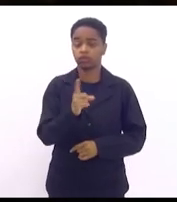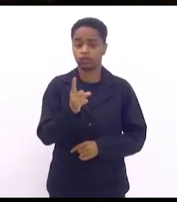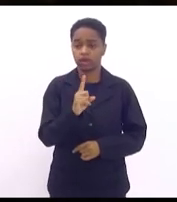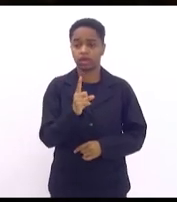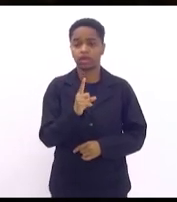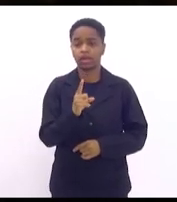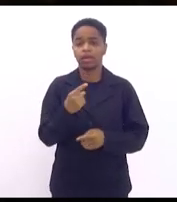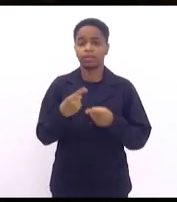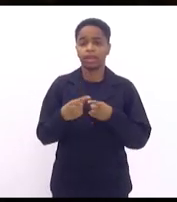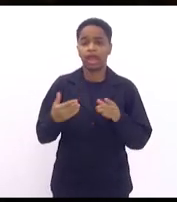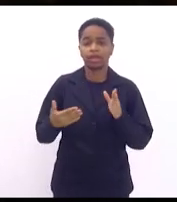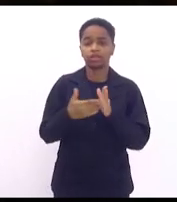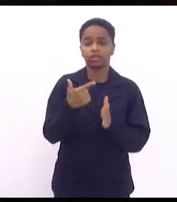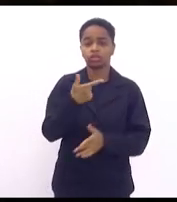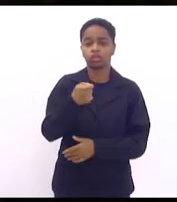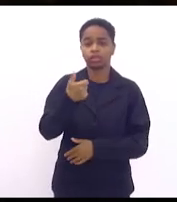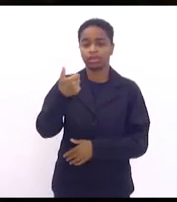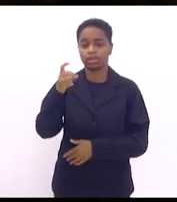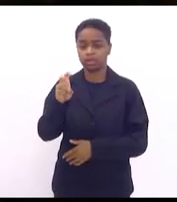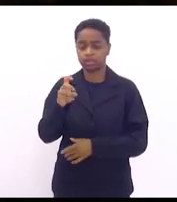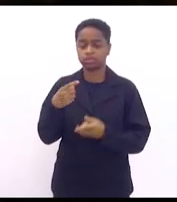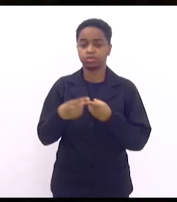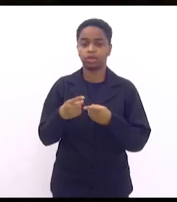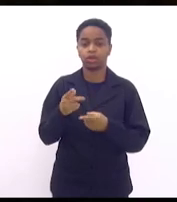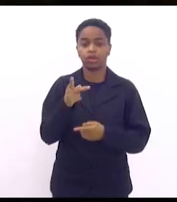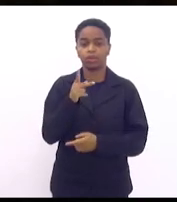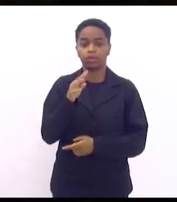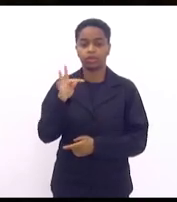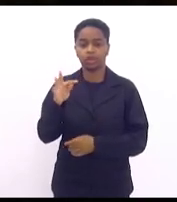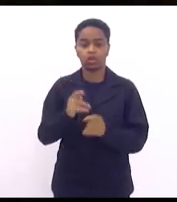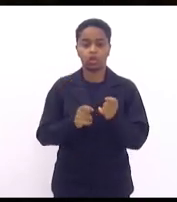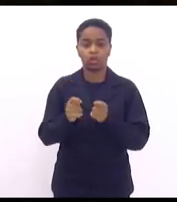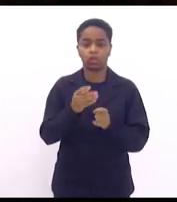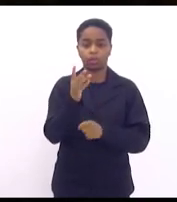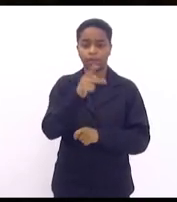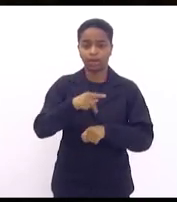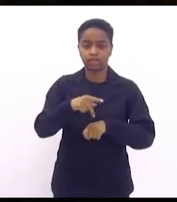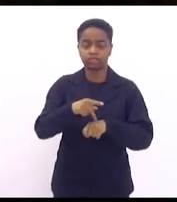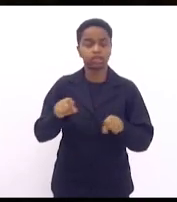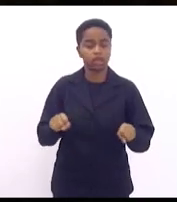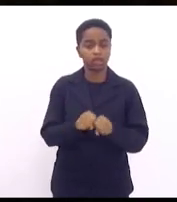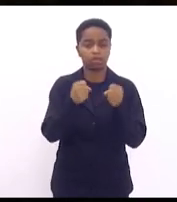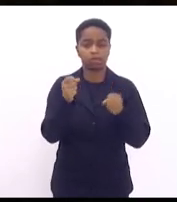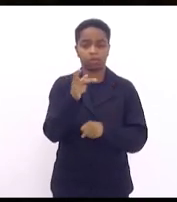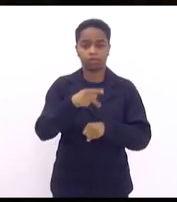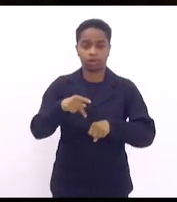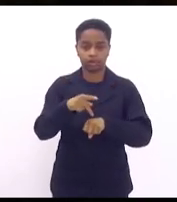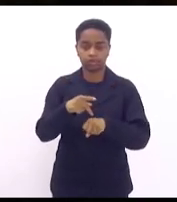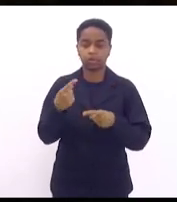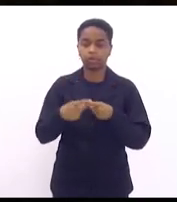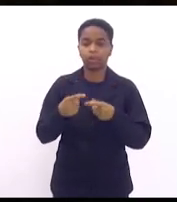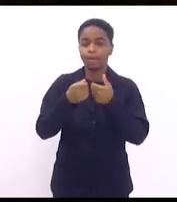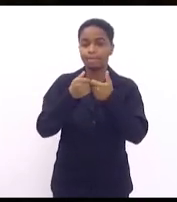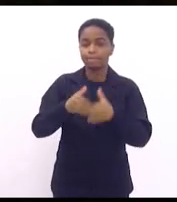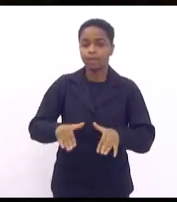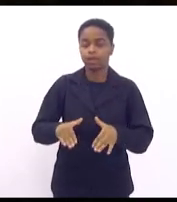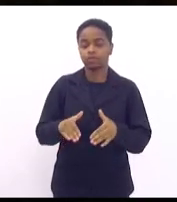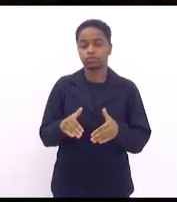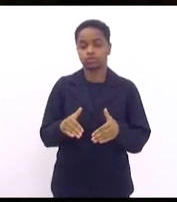até 2015 que o PT tomou conta do país e que quebraram o país e que deram um